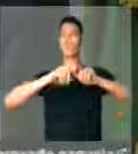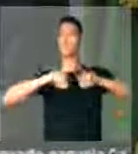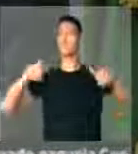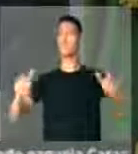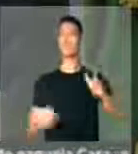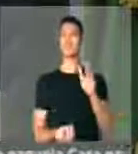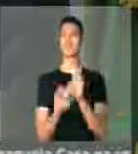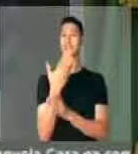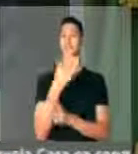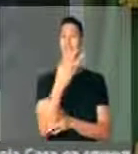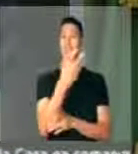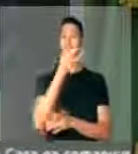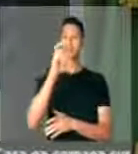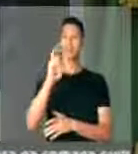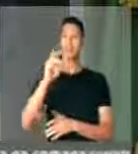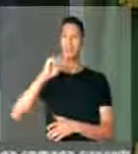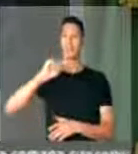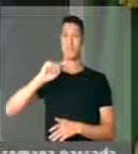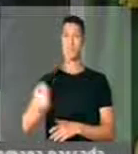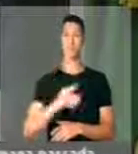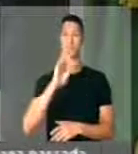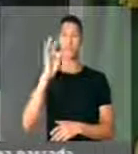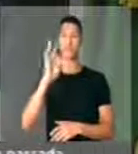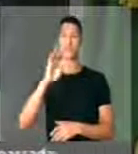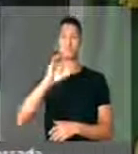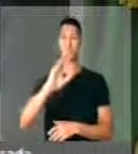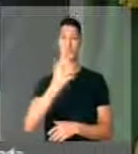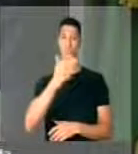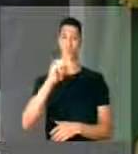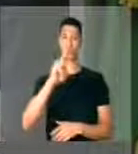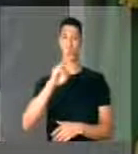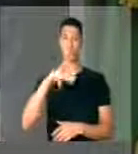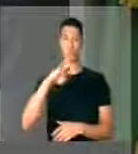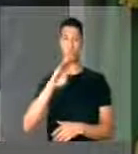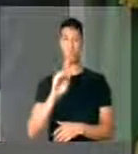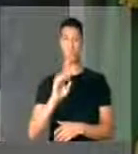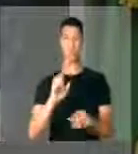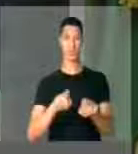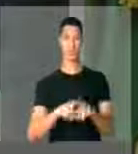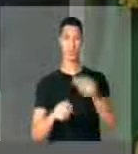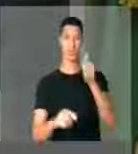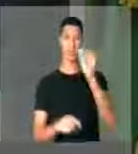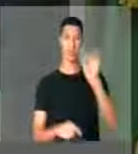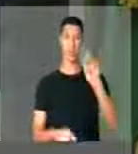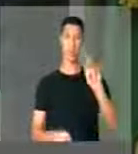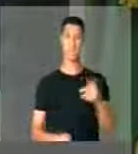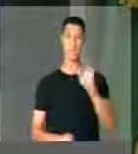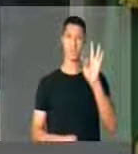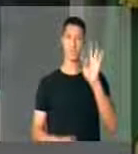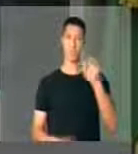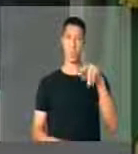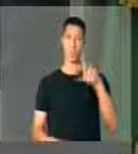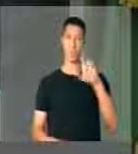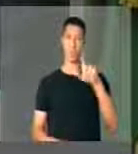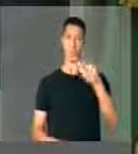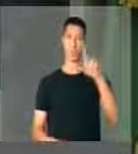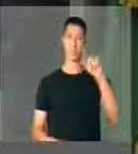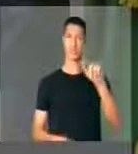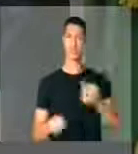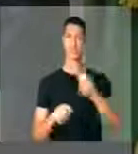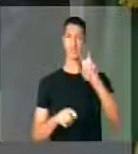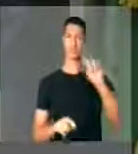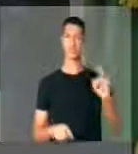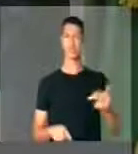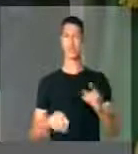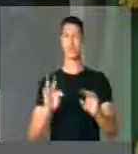estimando produzir 35 mil toneladas de chumbo, 16 mil toneladas de zinco e 5